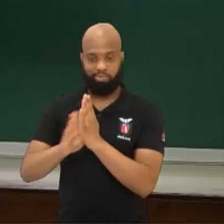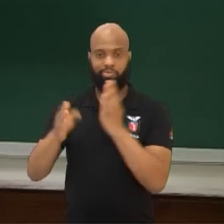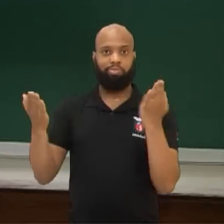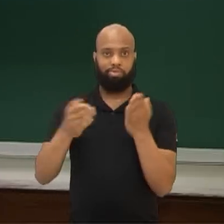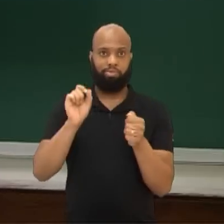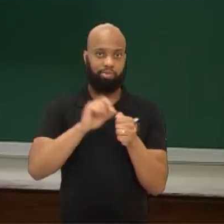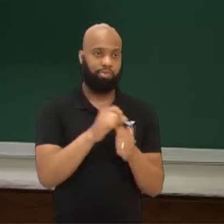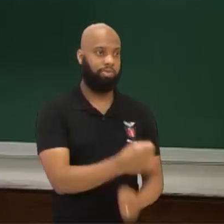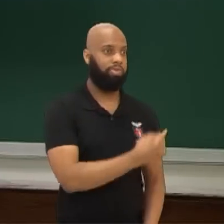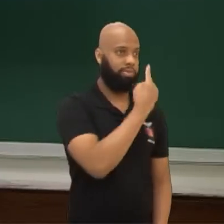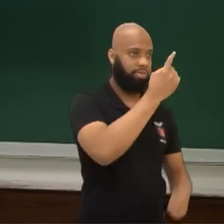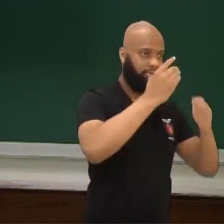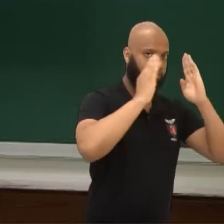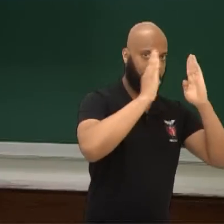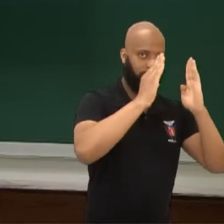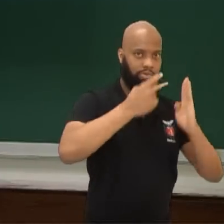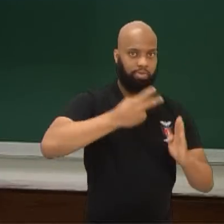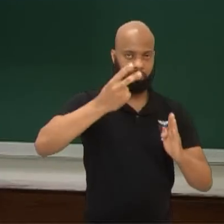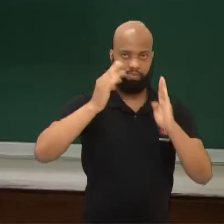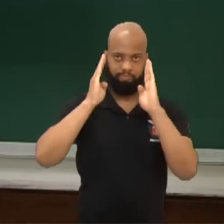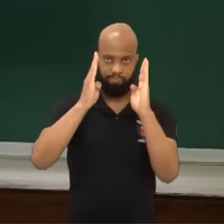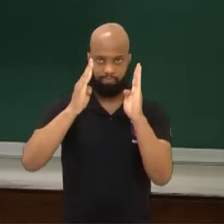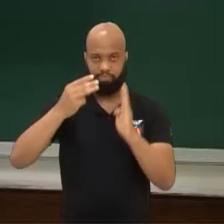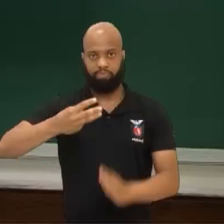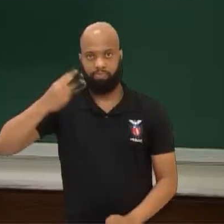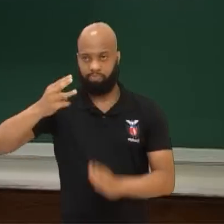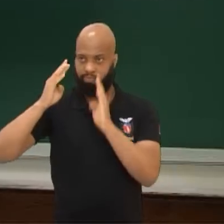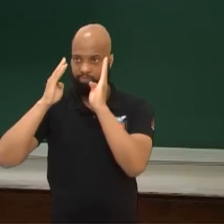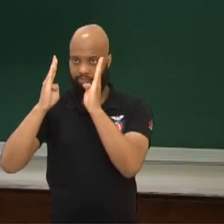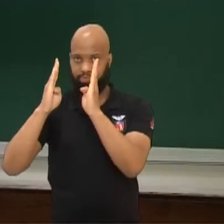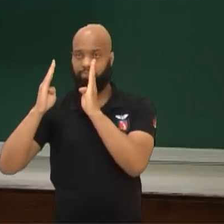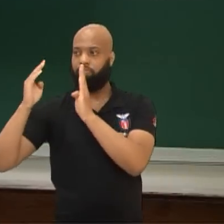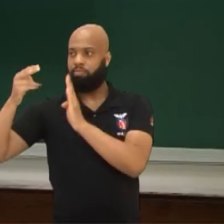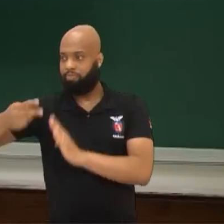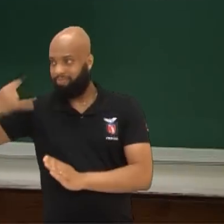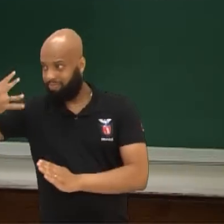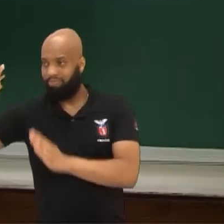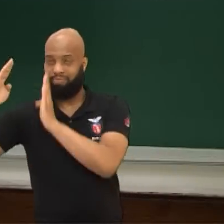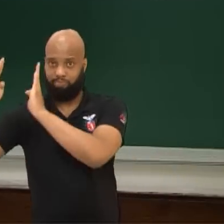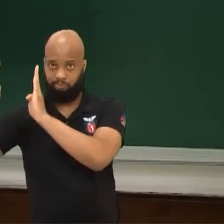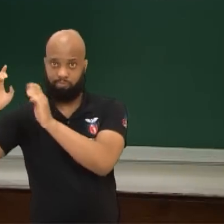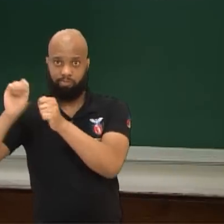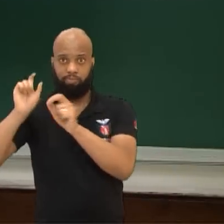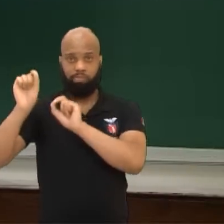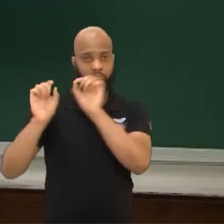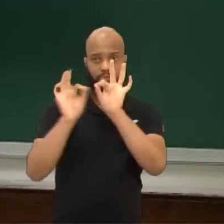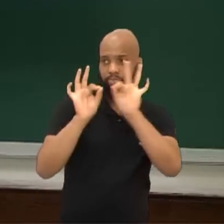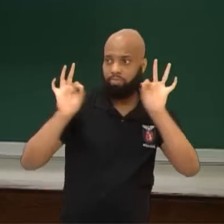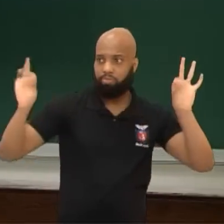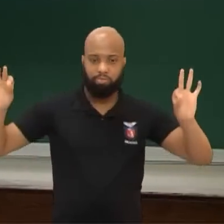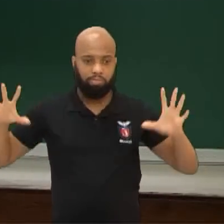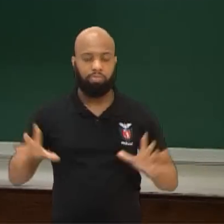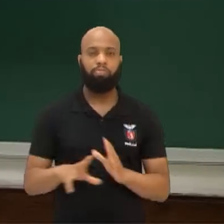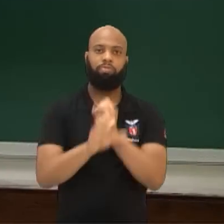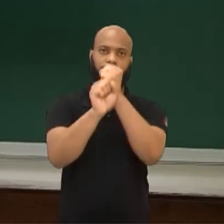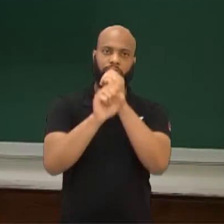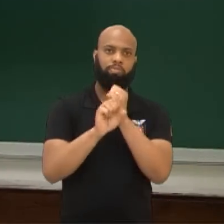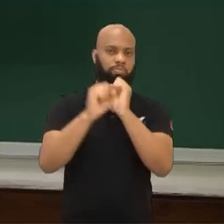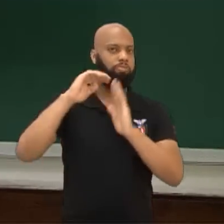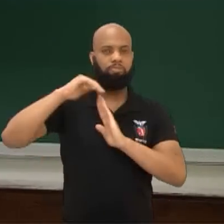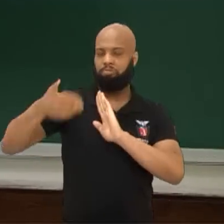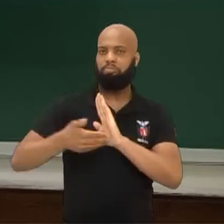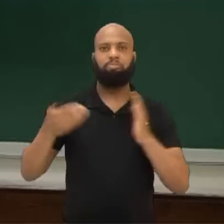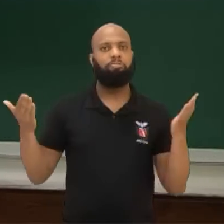que ele parou, foi percorrido 14 quilômetros. Para eu saber a distância total, eu vou pegar o